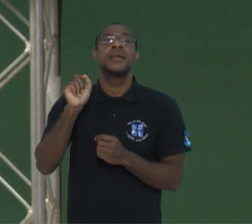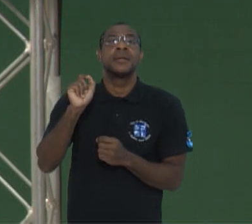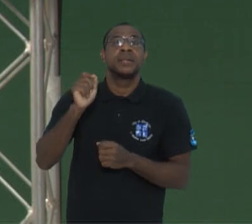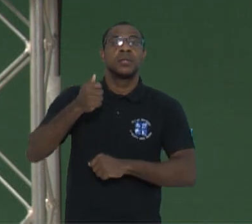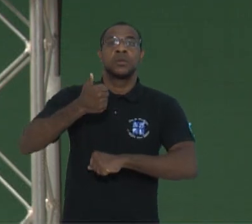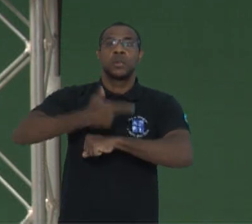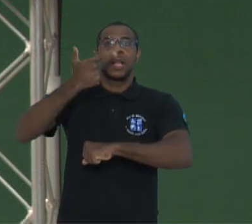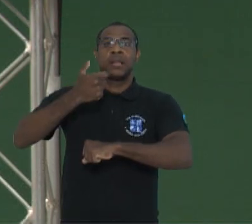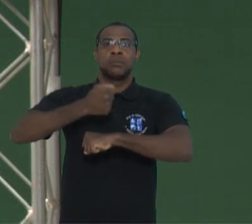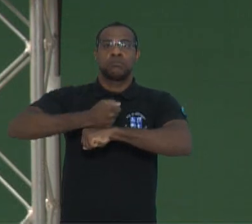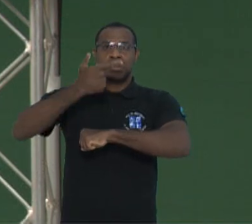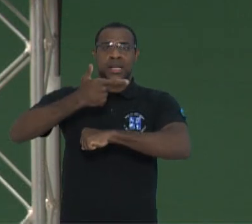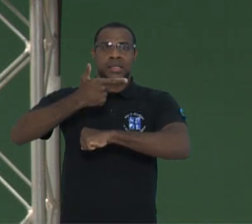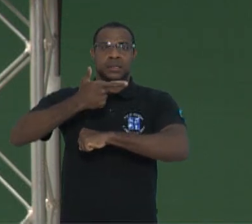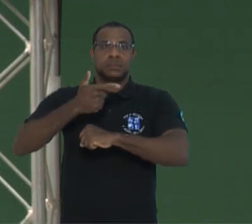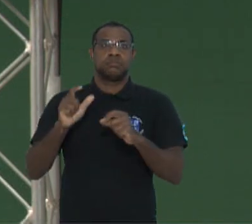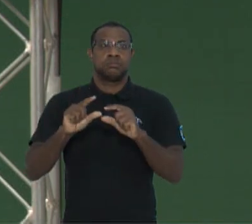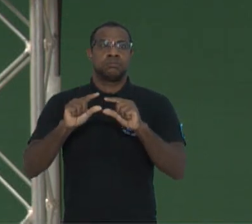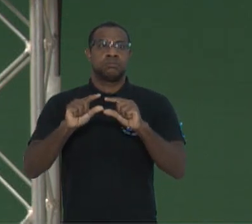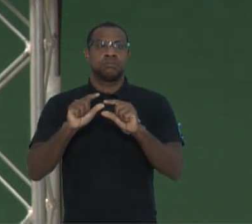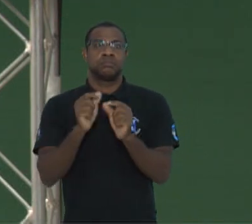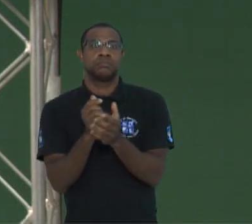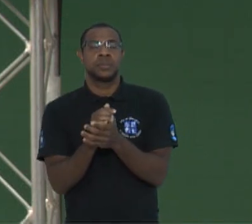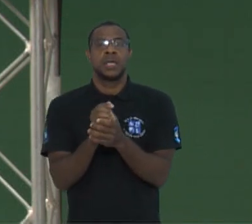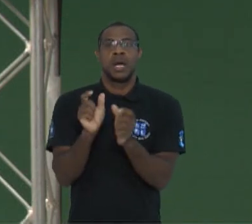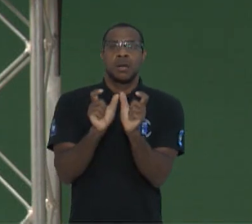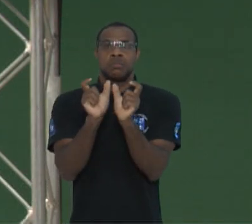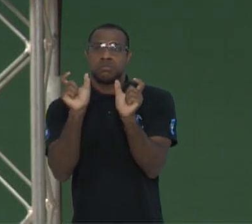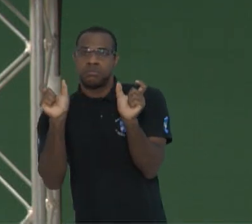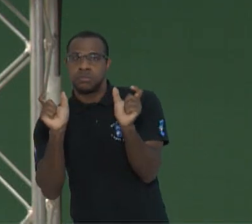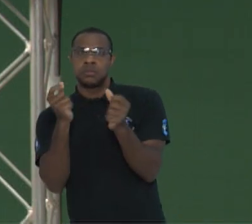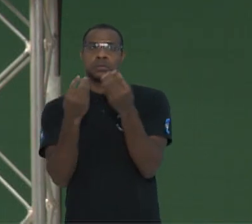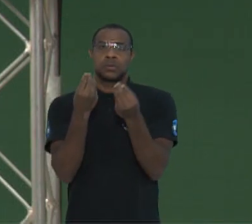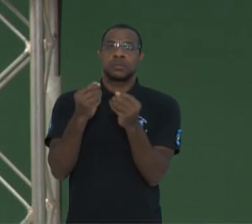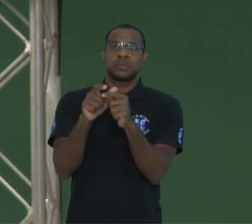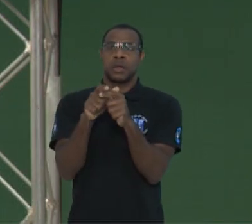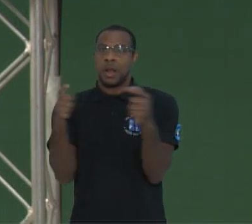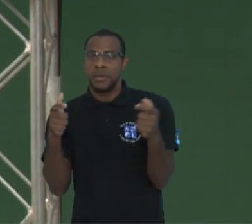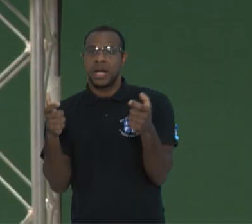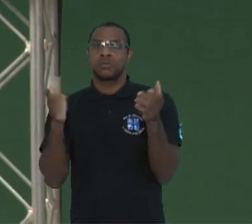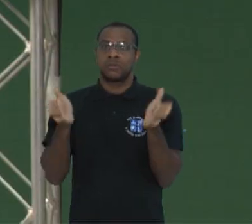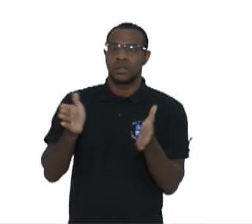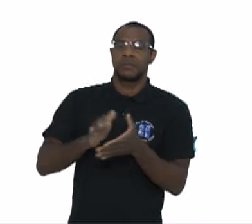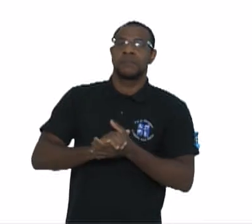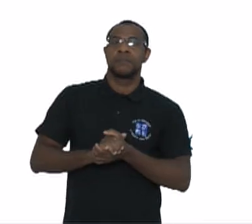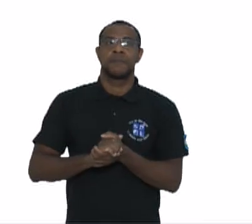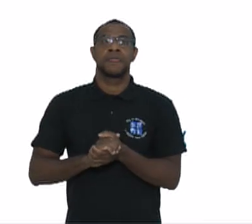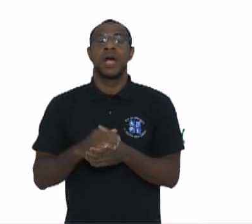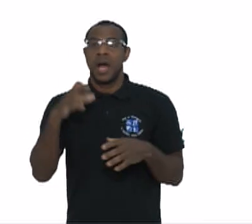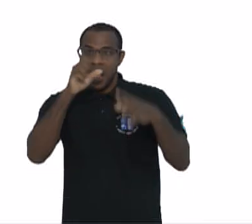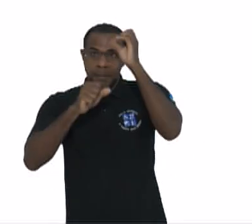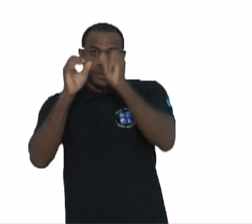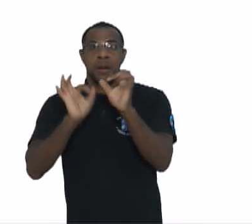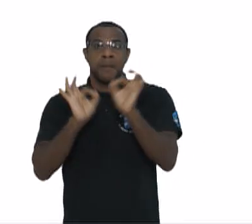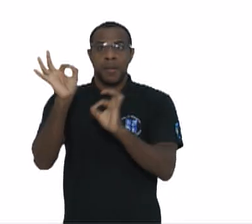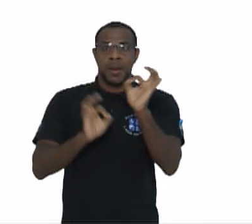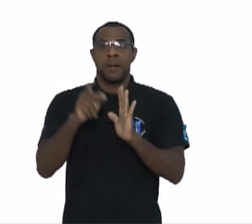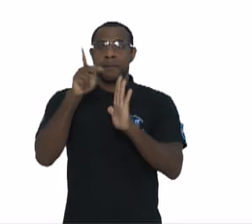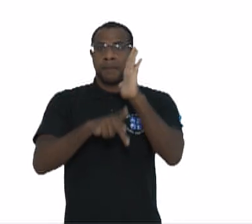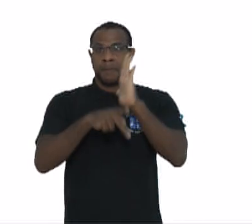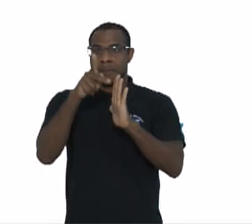né? São algumas aulas que a gente já tem ampliado o nosso repertório léxico. Aprendemos sobre o projeto Favela